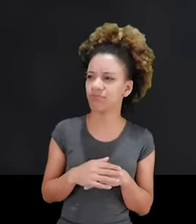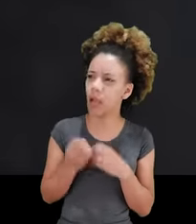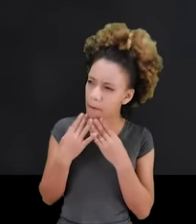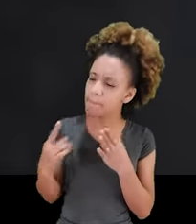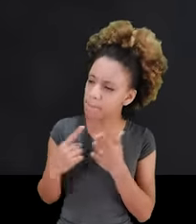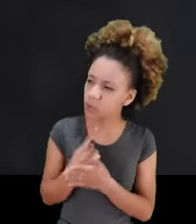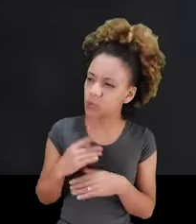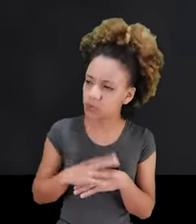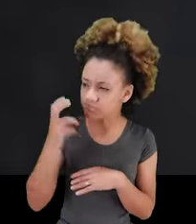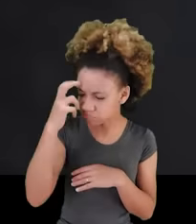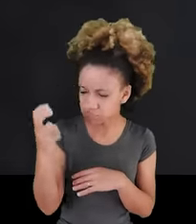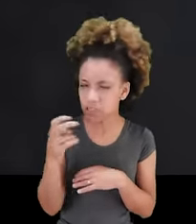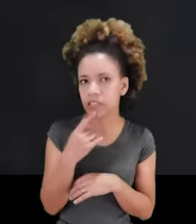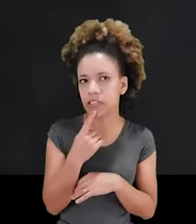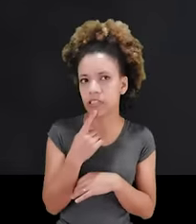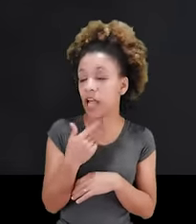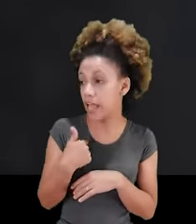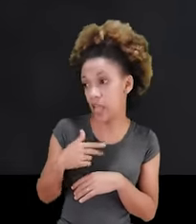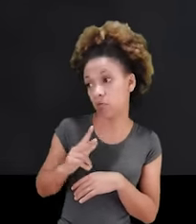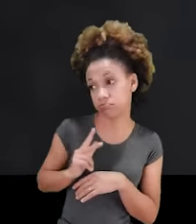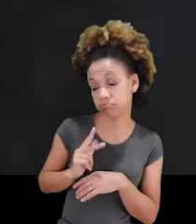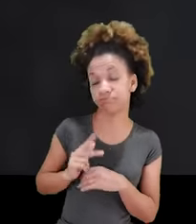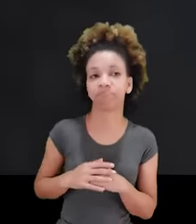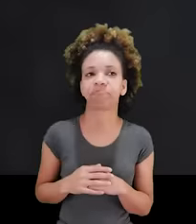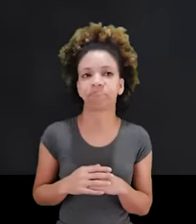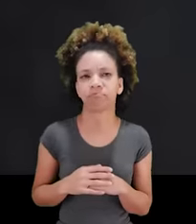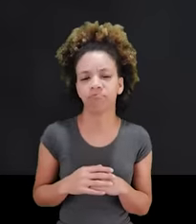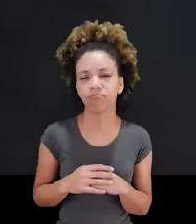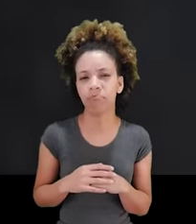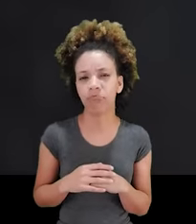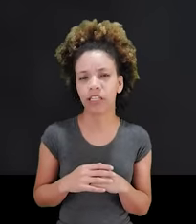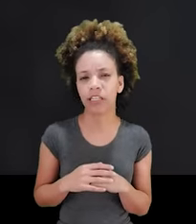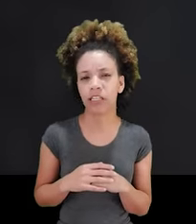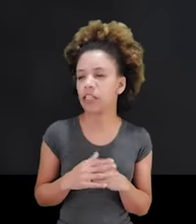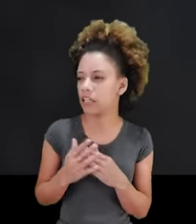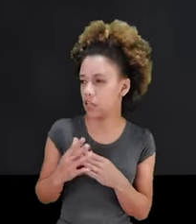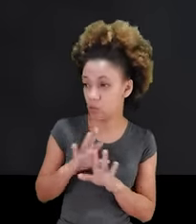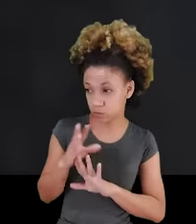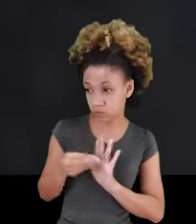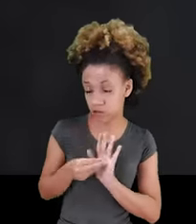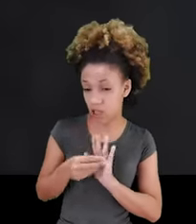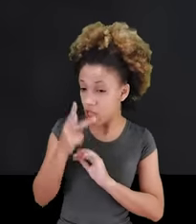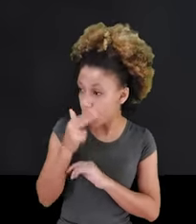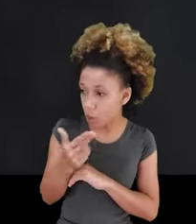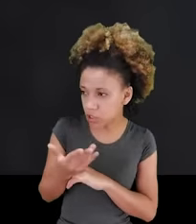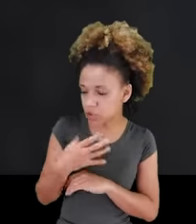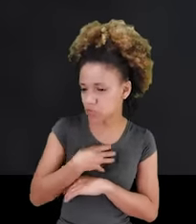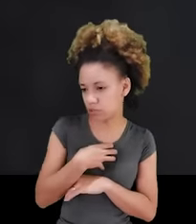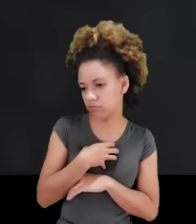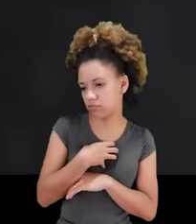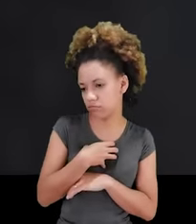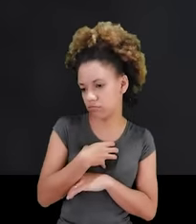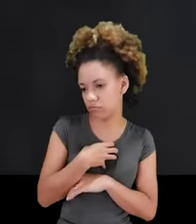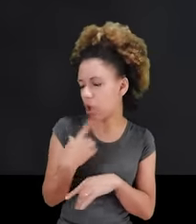Boa pergunta, sabes? Eu pessoalmente, estou na boa. E é como tu dizes, eu acho que não há forma de controlar isso,